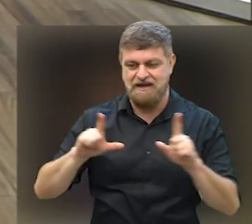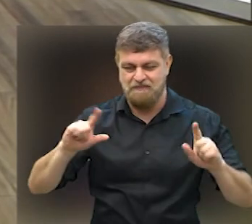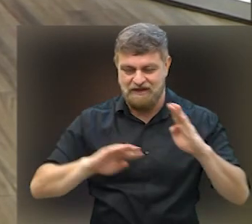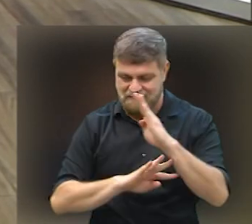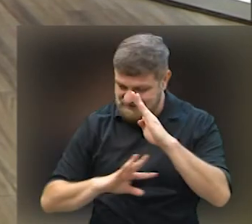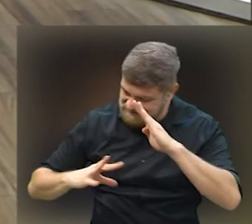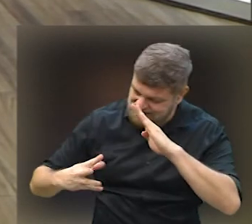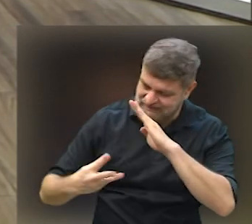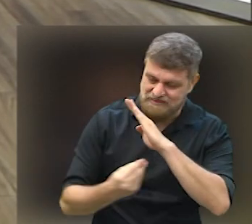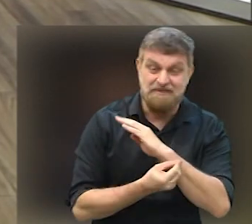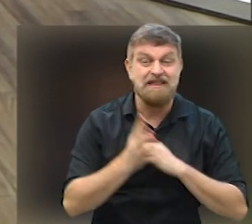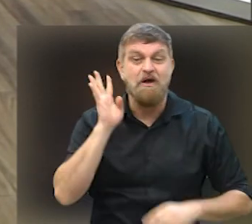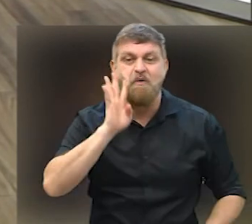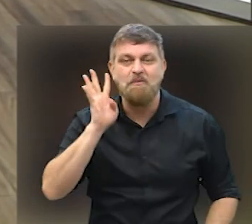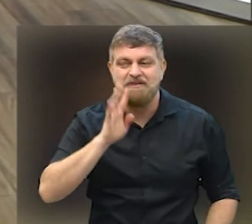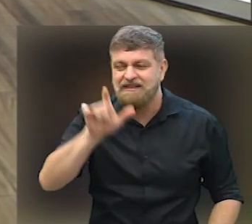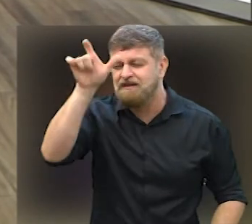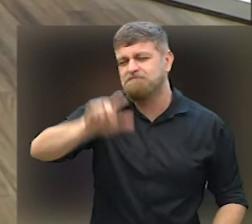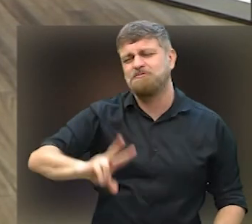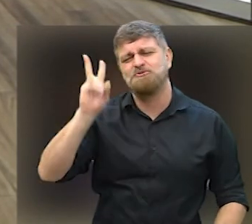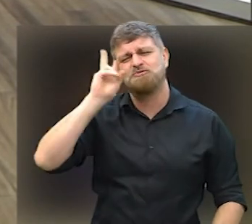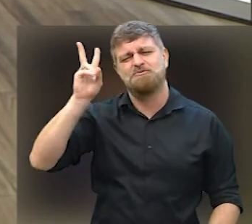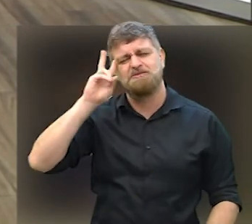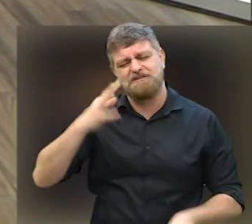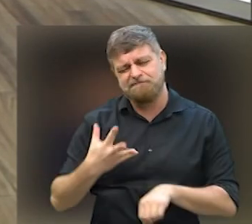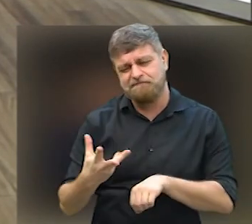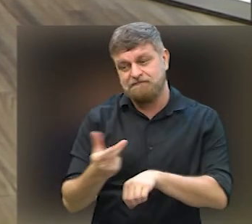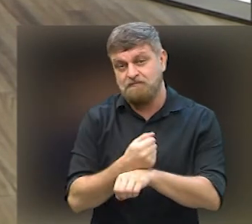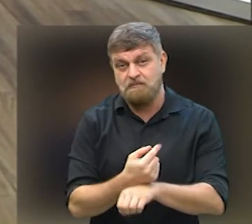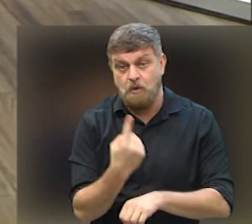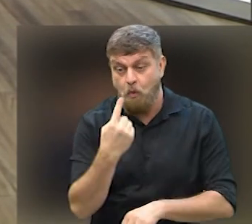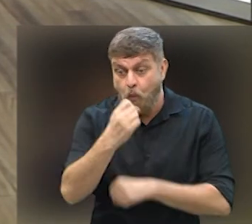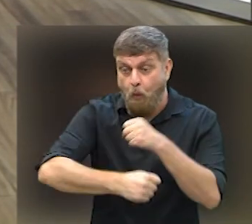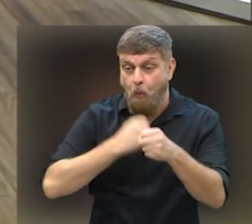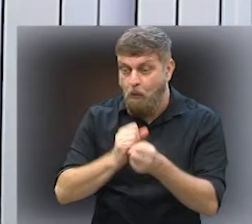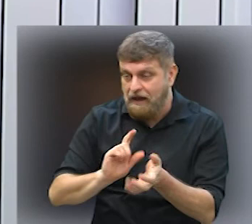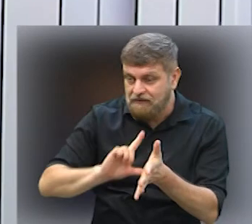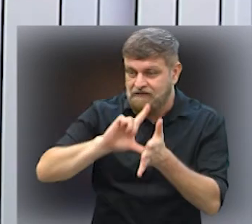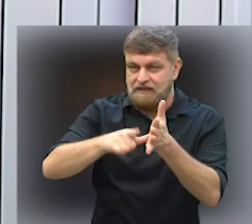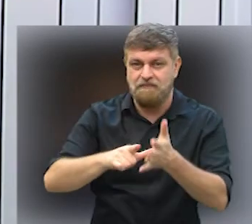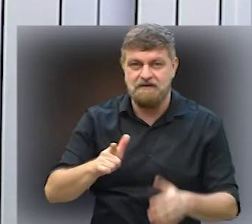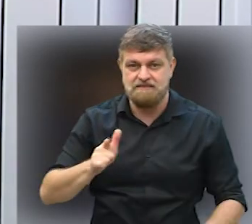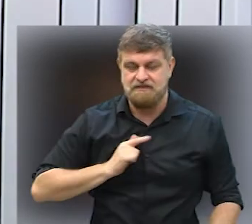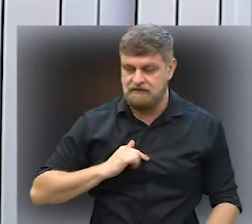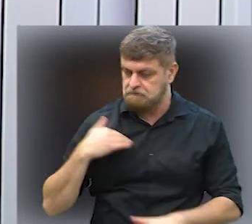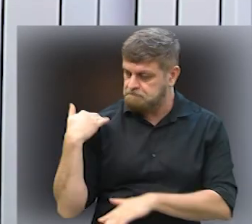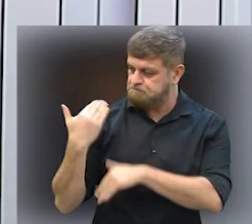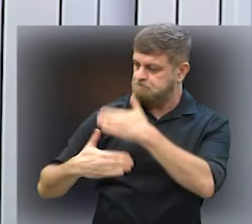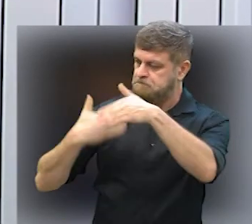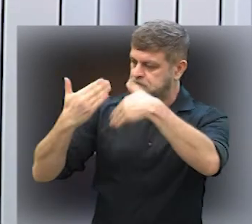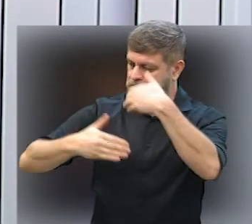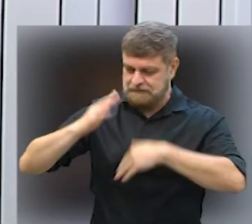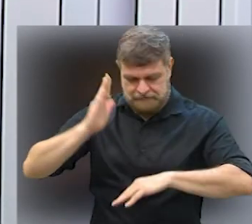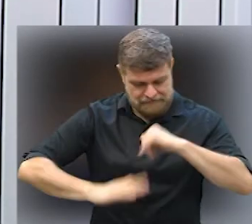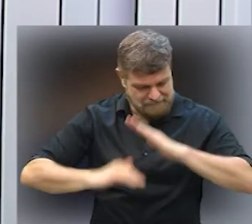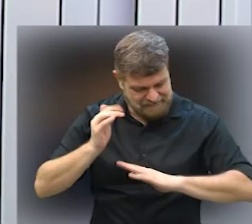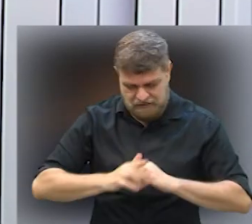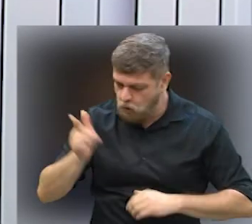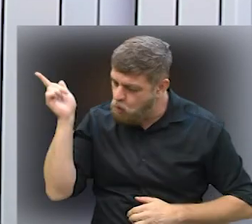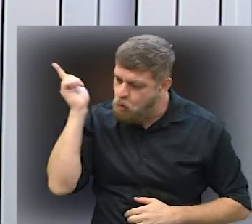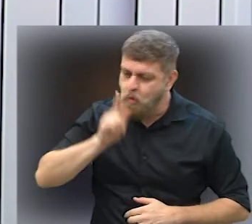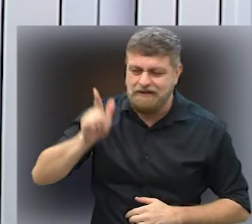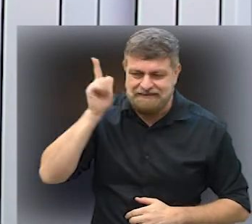Total. Muito bacana essa sua história. Pouco menos de um ano depois, mas toda a evolução que